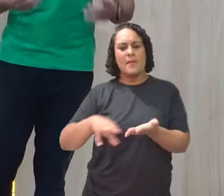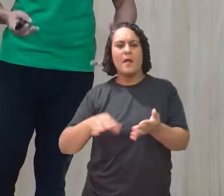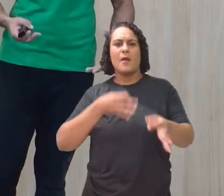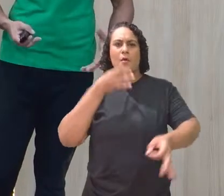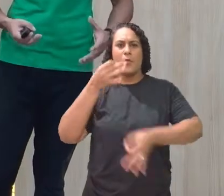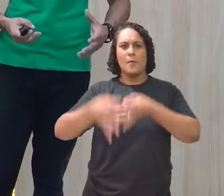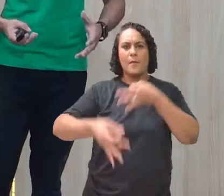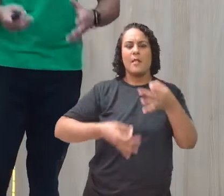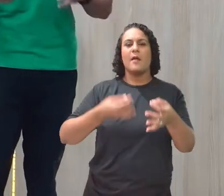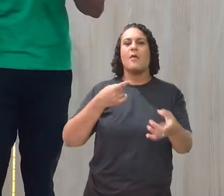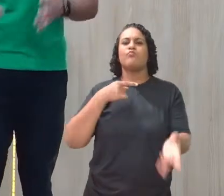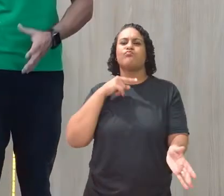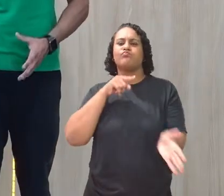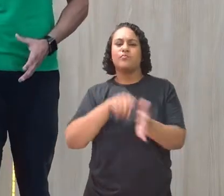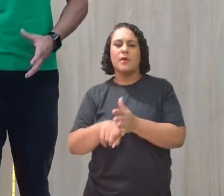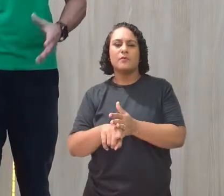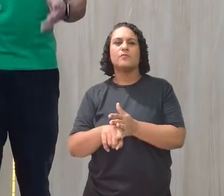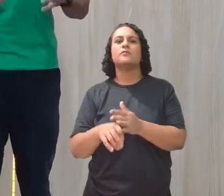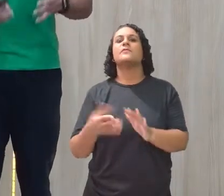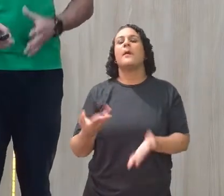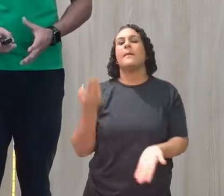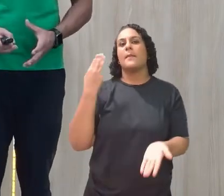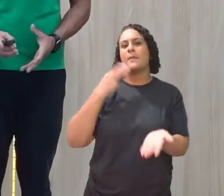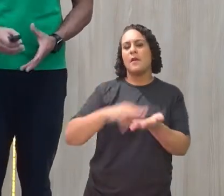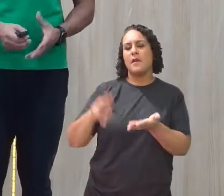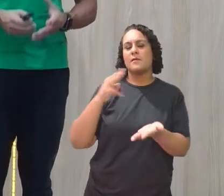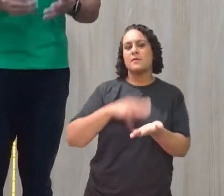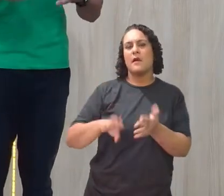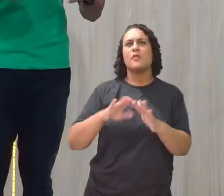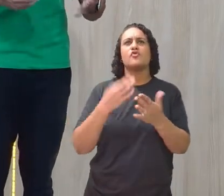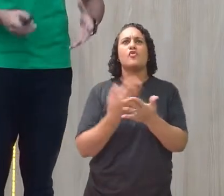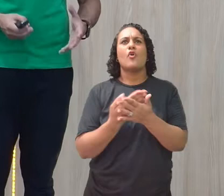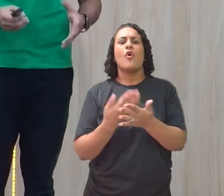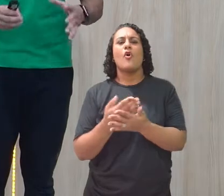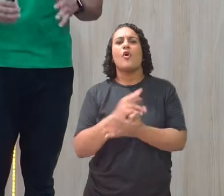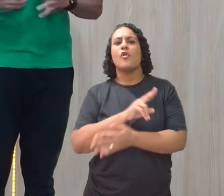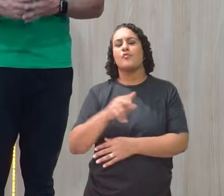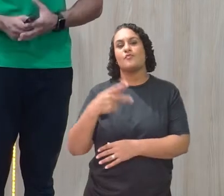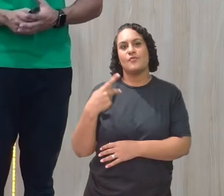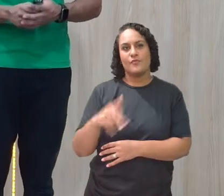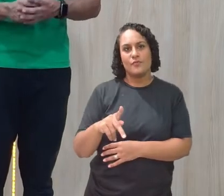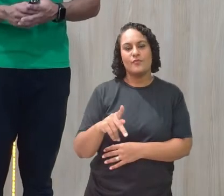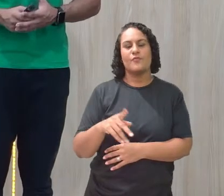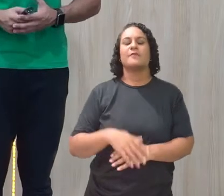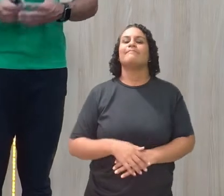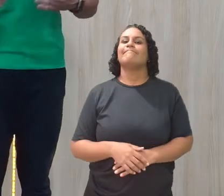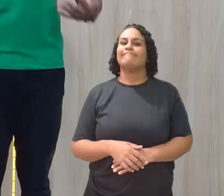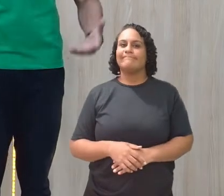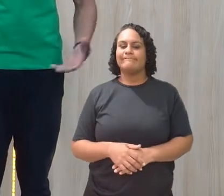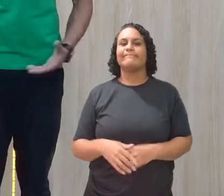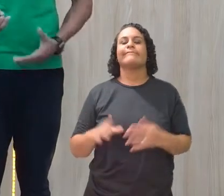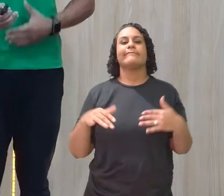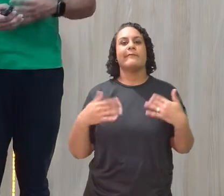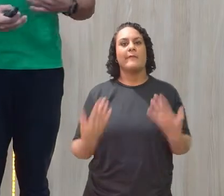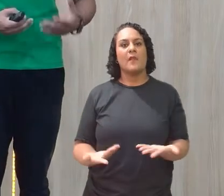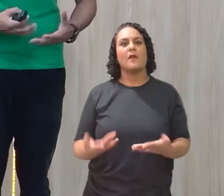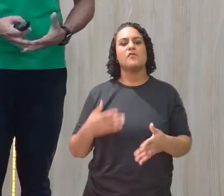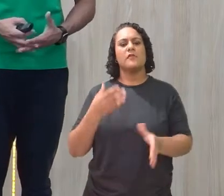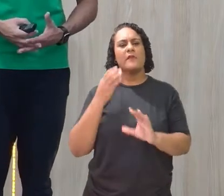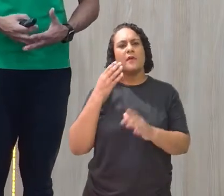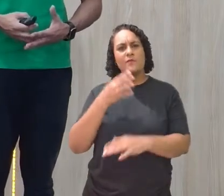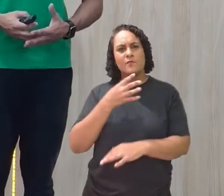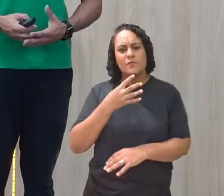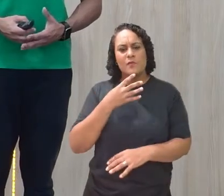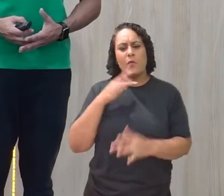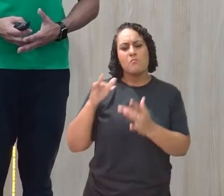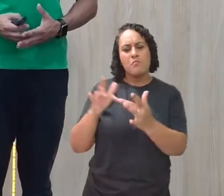seus comentários, dizer seu nome, falar também a escola em que você estuda de forma presencial, e aí a gente vai se